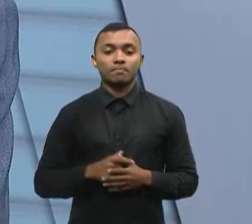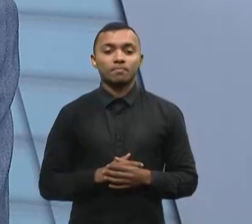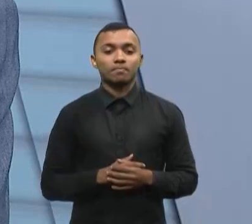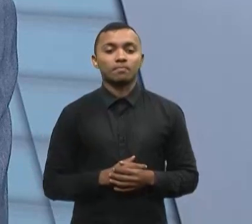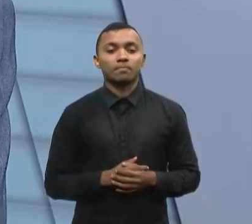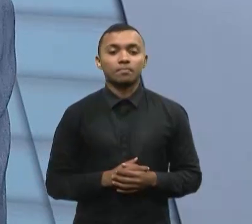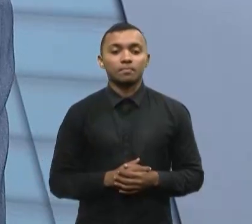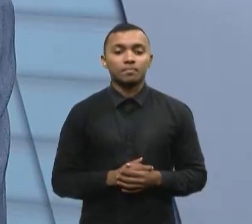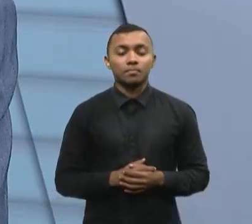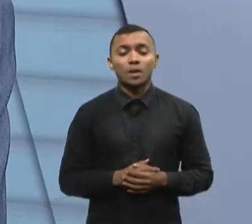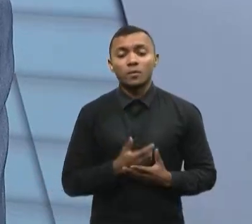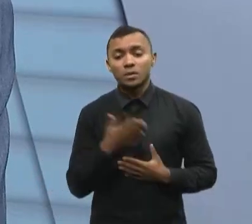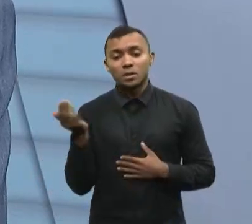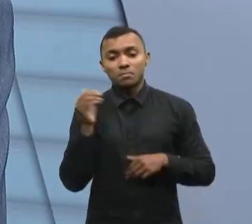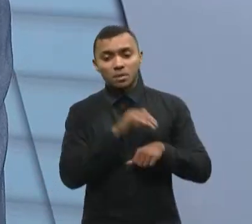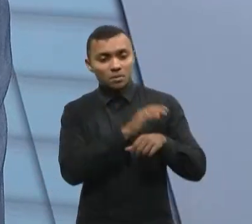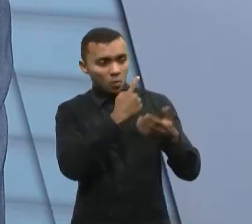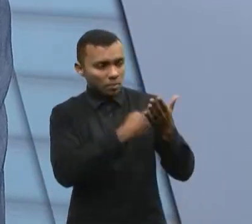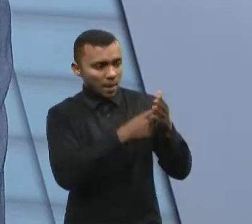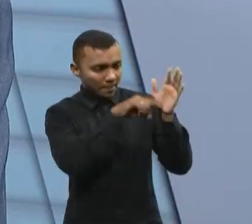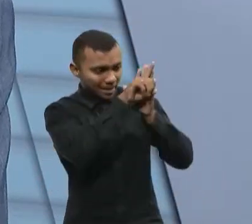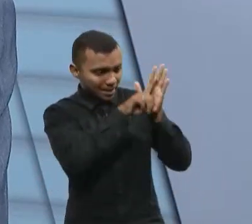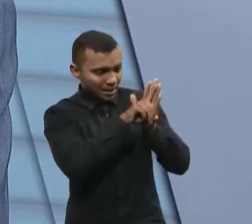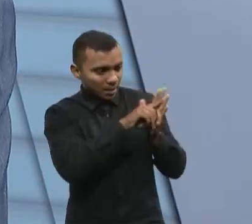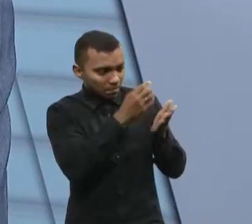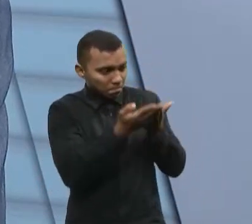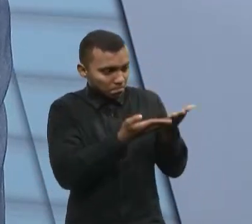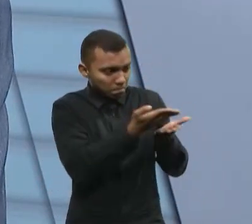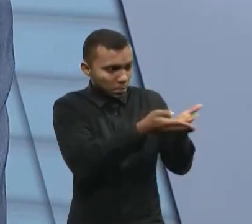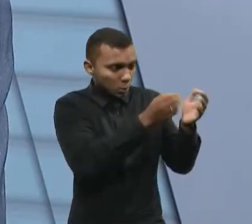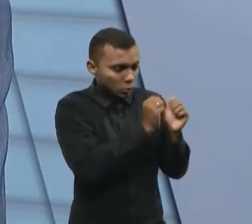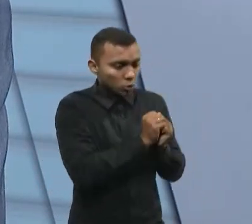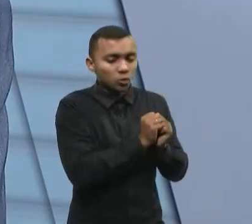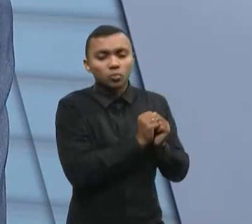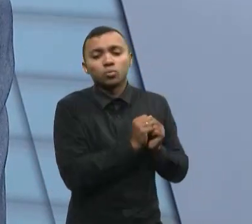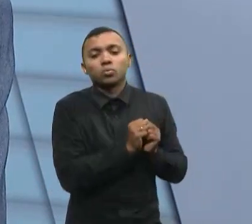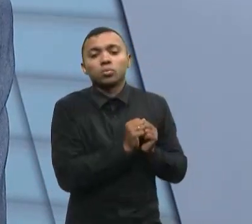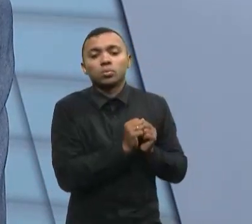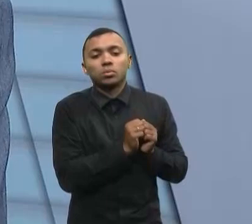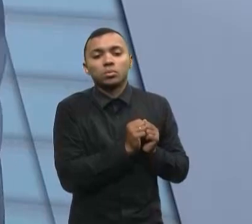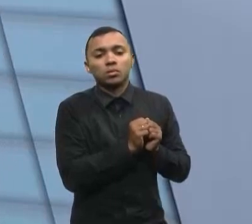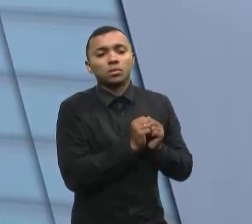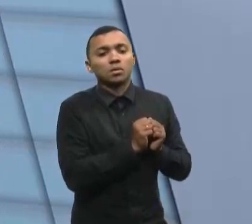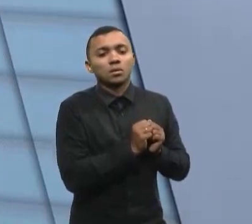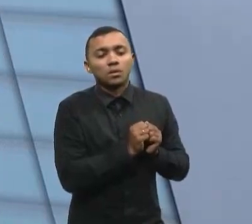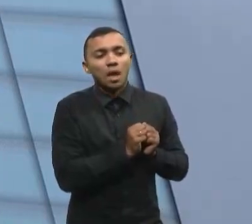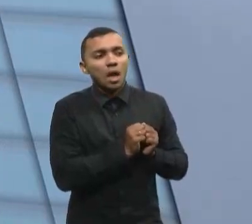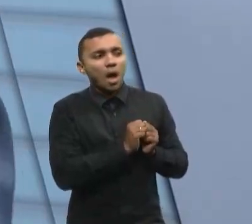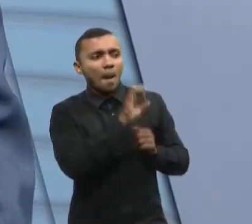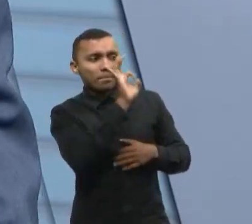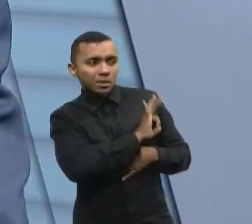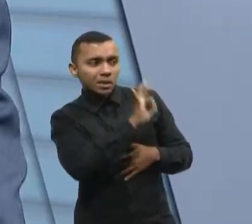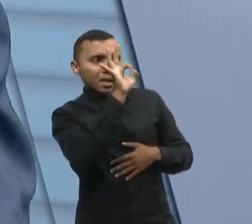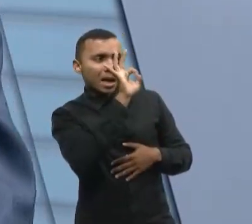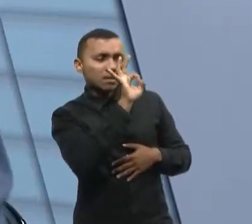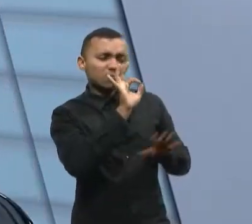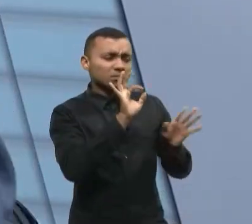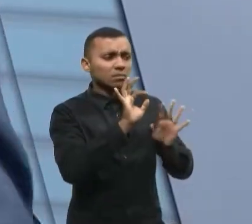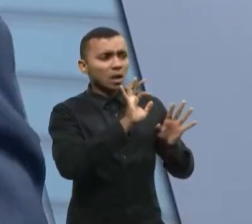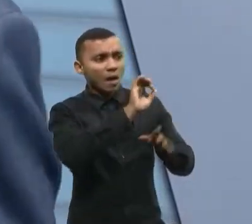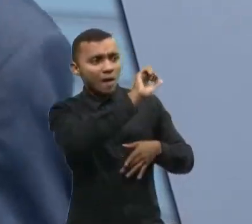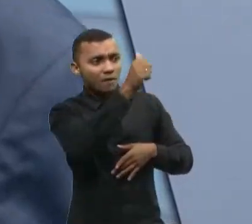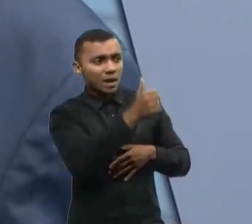assim, testes de acompanhamento para, não sei qual é, não é bem medir, é avaliar o